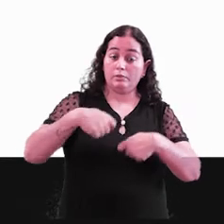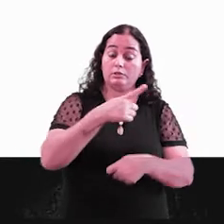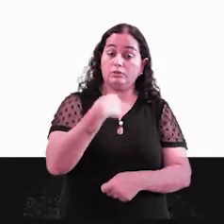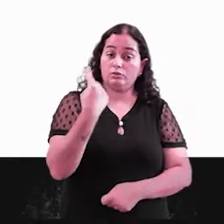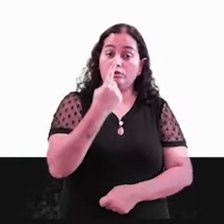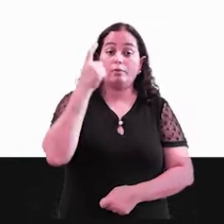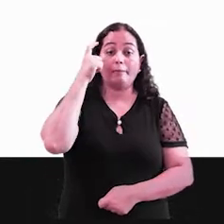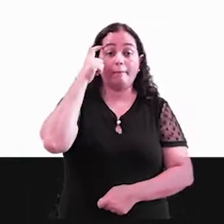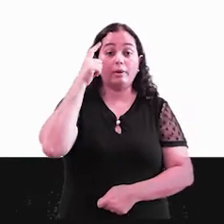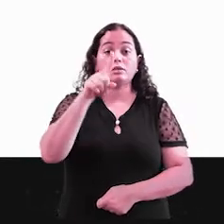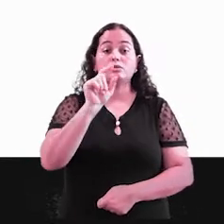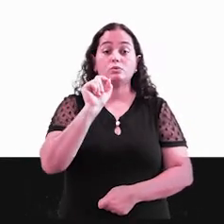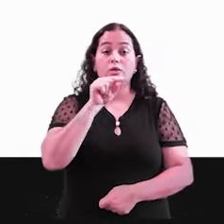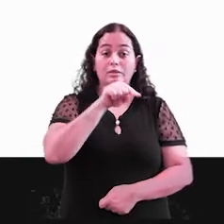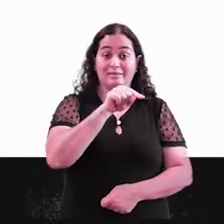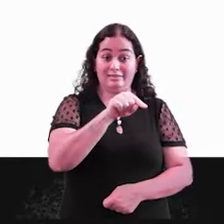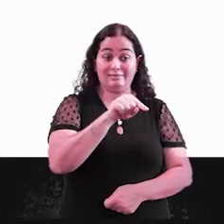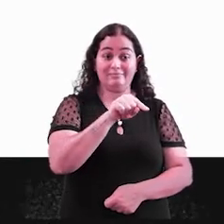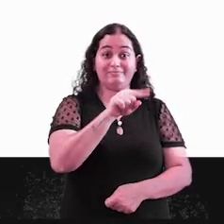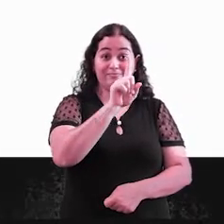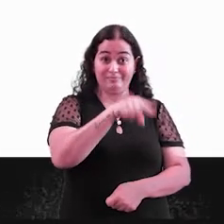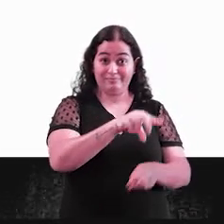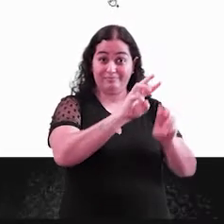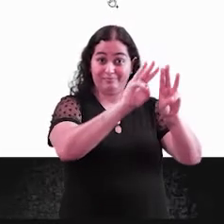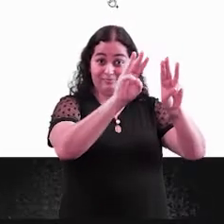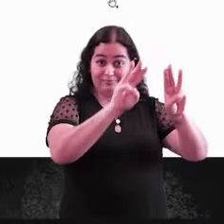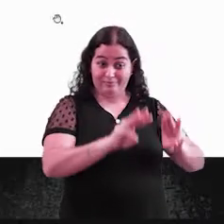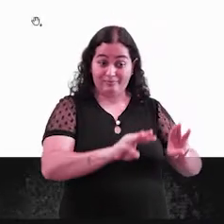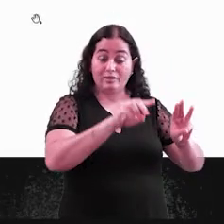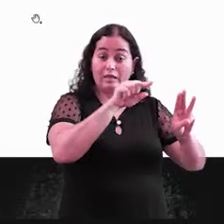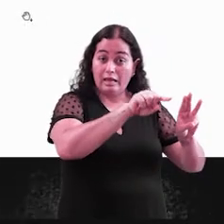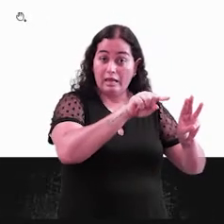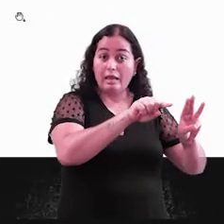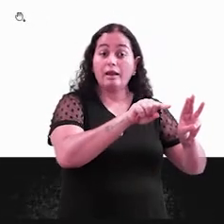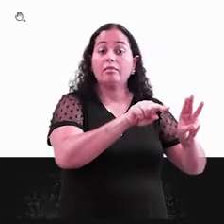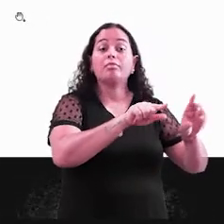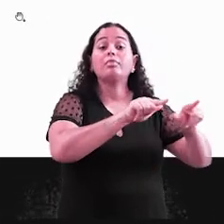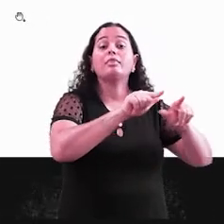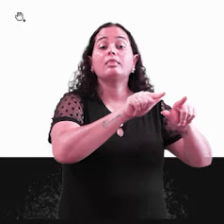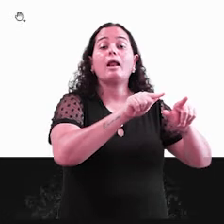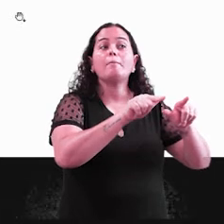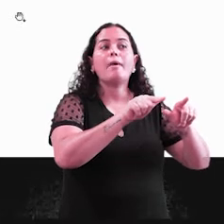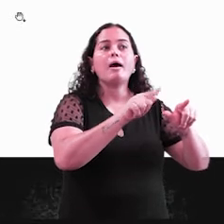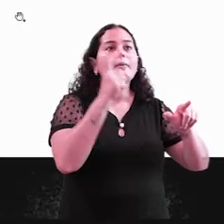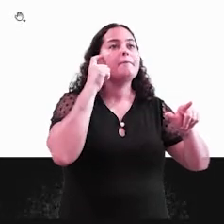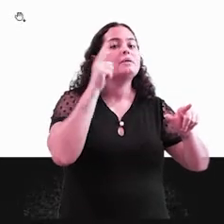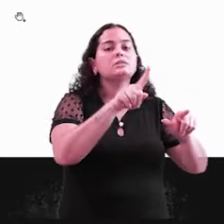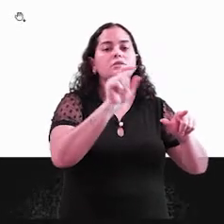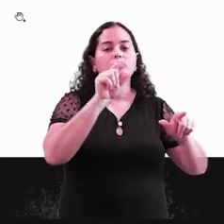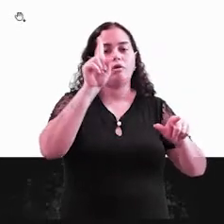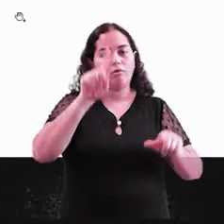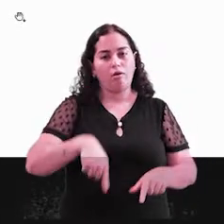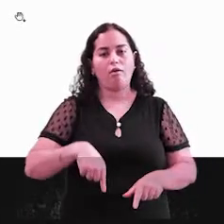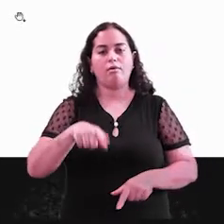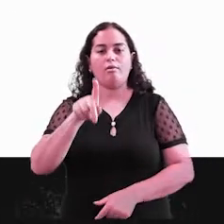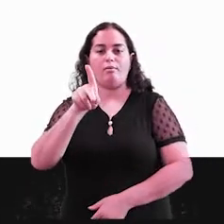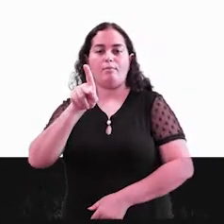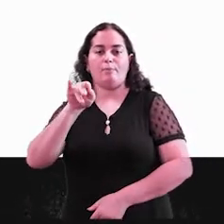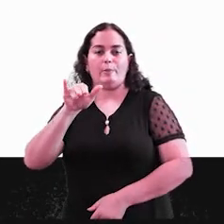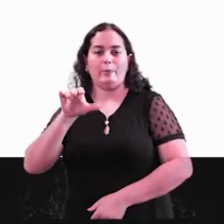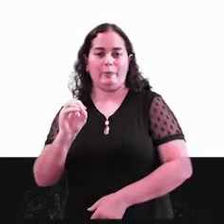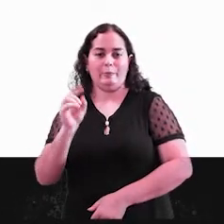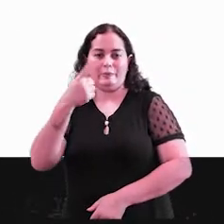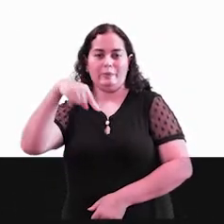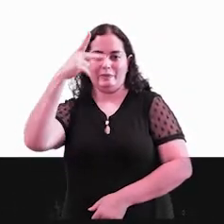gente pense que esse patrimônio, ele tem que estar a serviço do público. Então, é desse lugar que eu